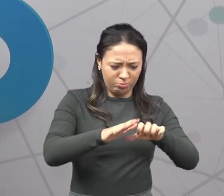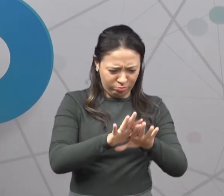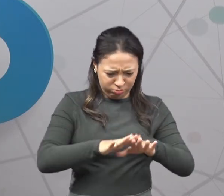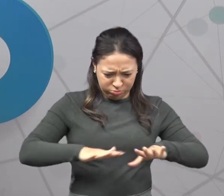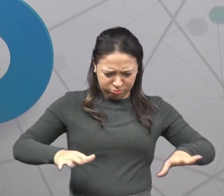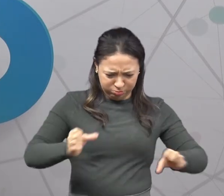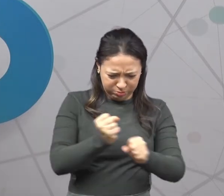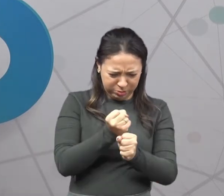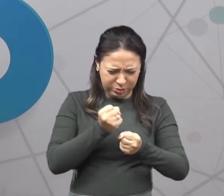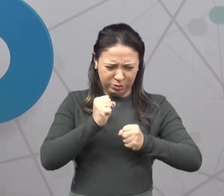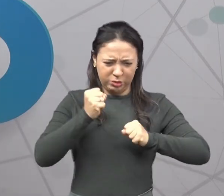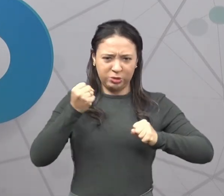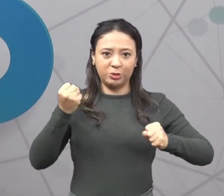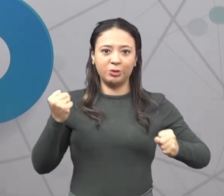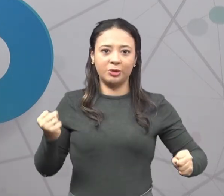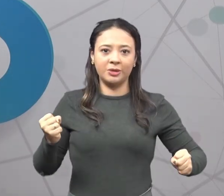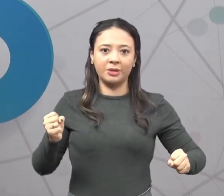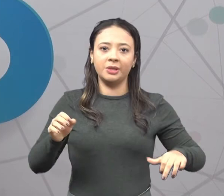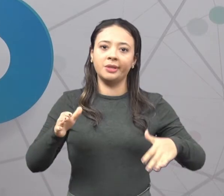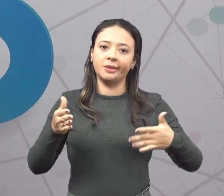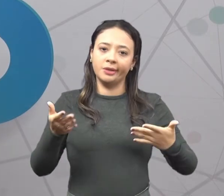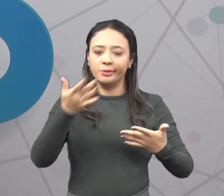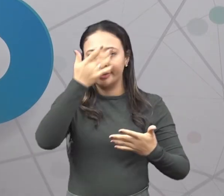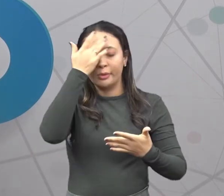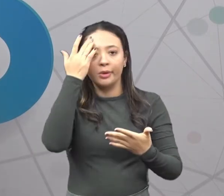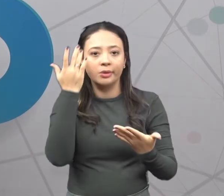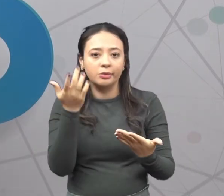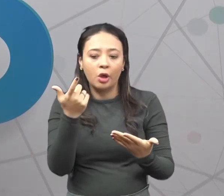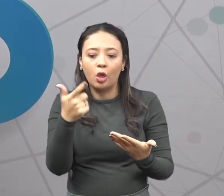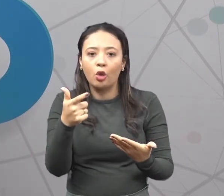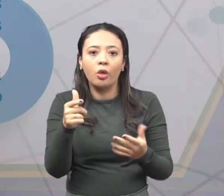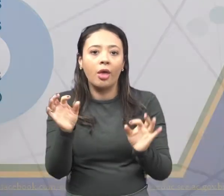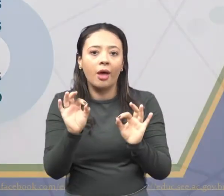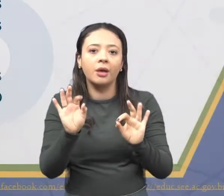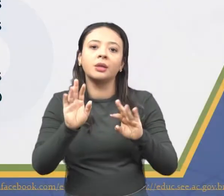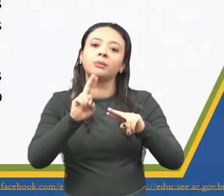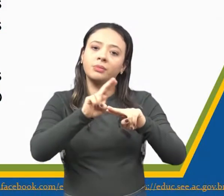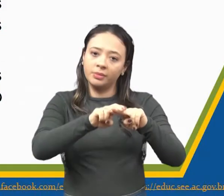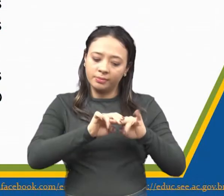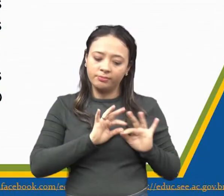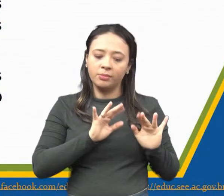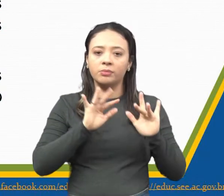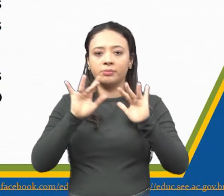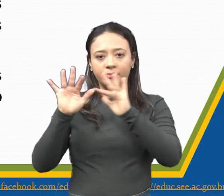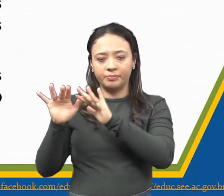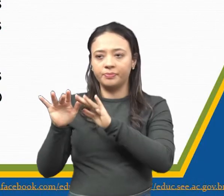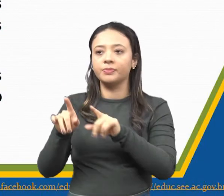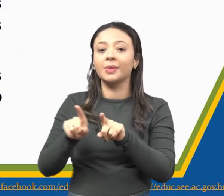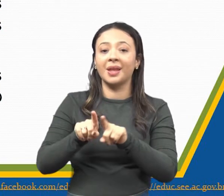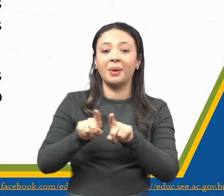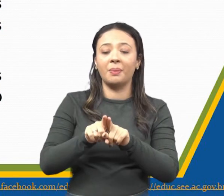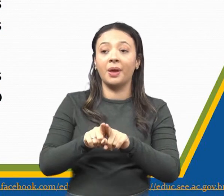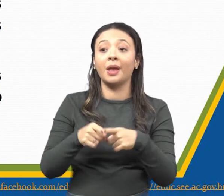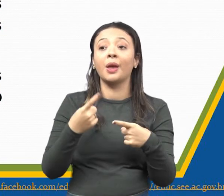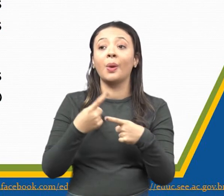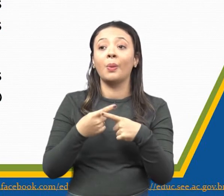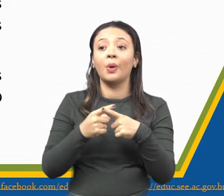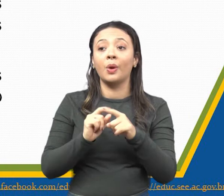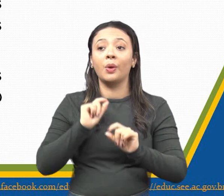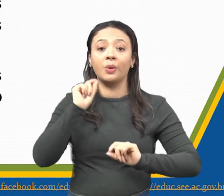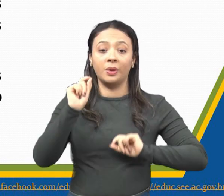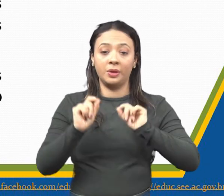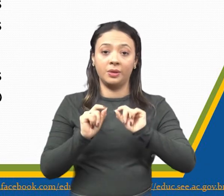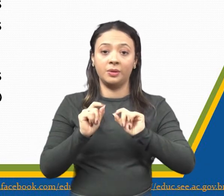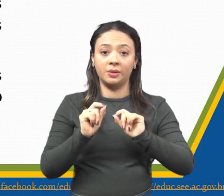gado, tudo isso, tá bom? Vamos ver outro motivo. A migração dos pequenos proprietários